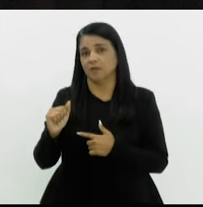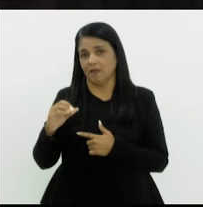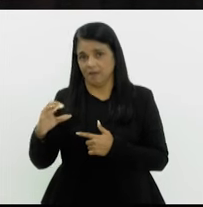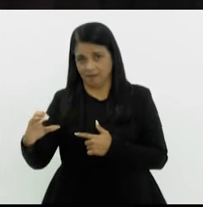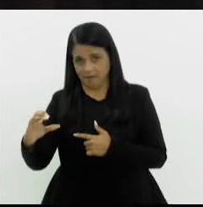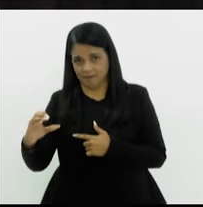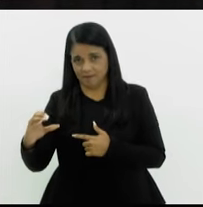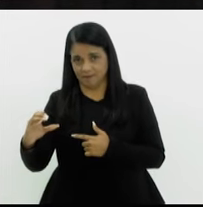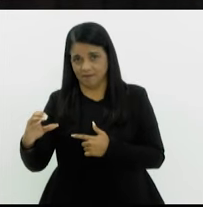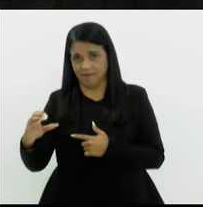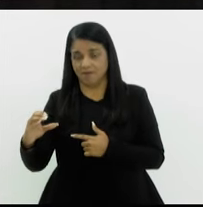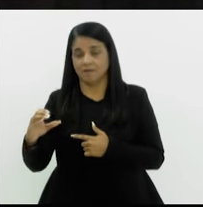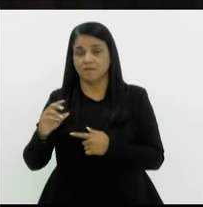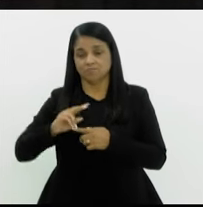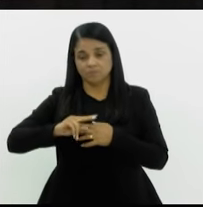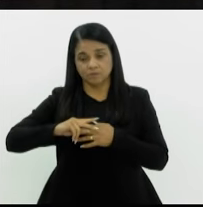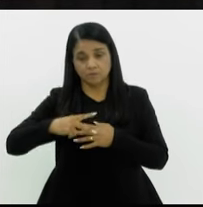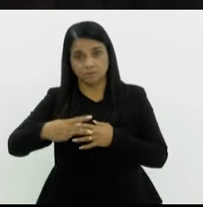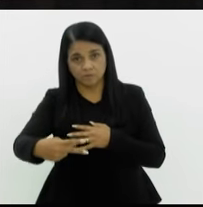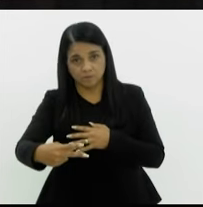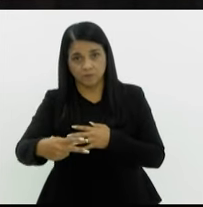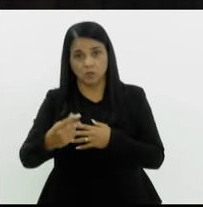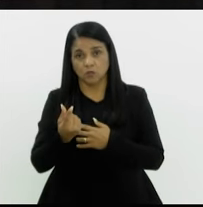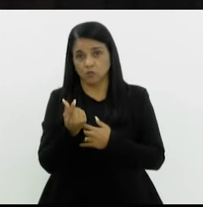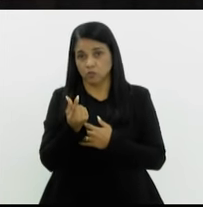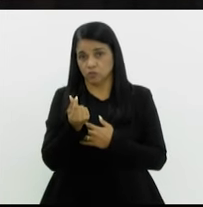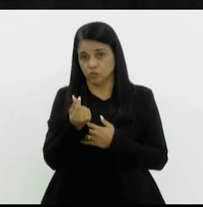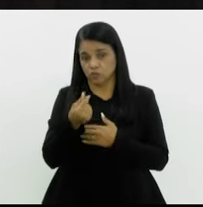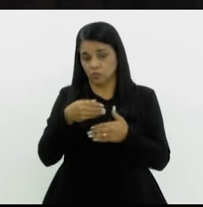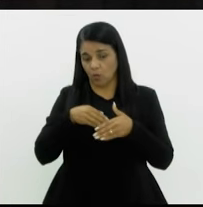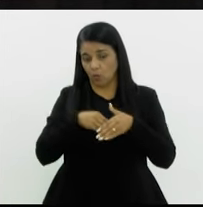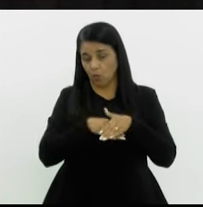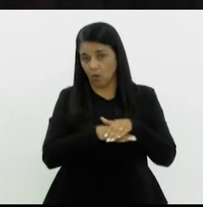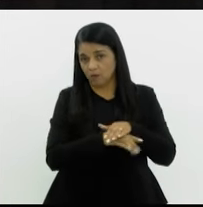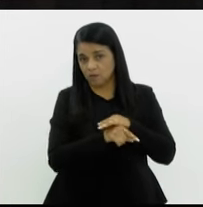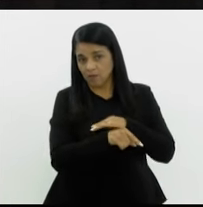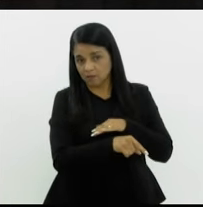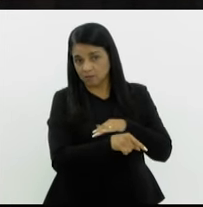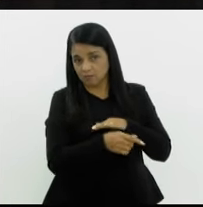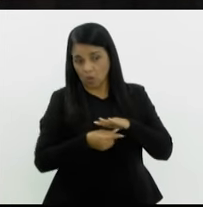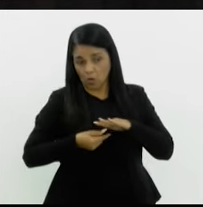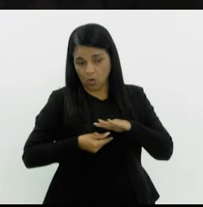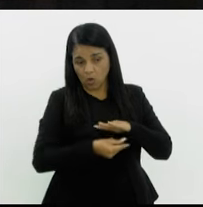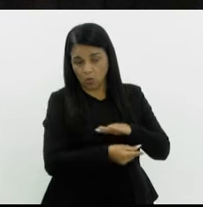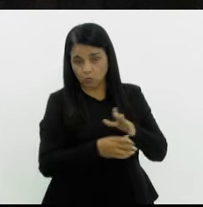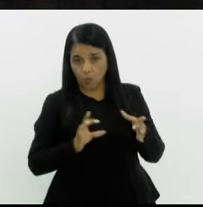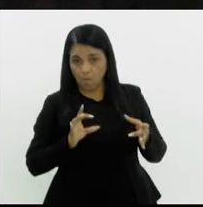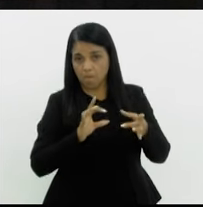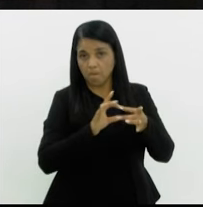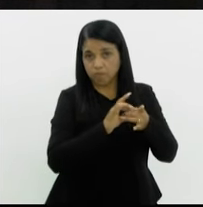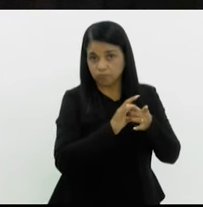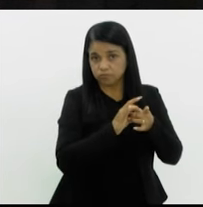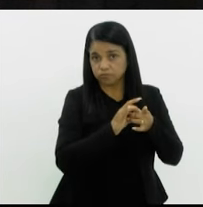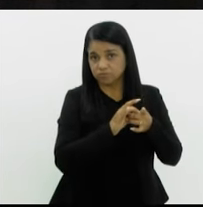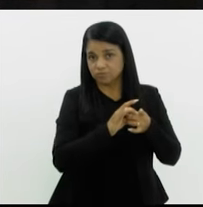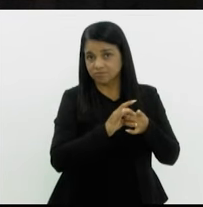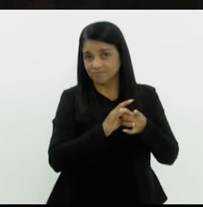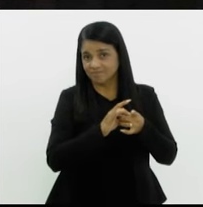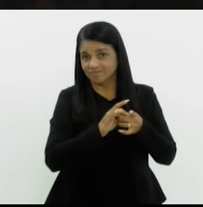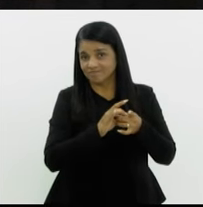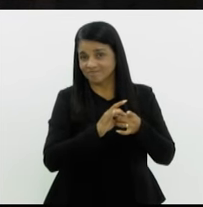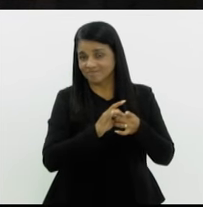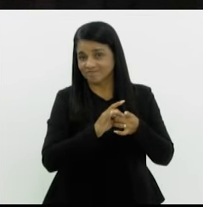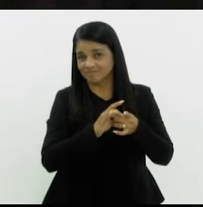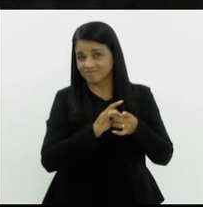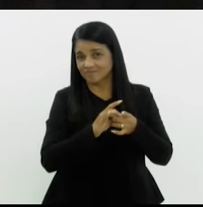de consequência, se o dinheiro está em caixa, porque é um recurso vinculado, é que